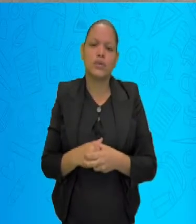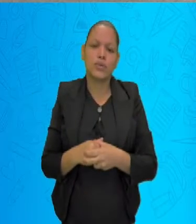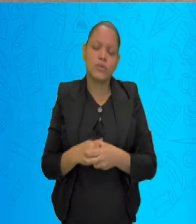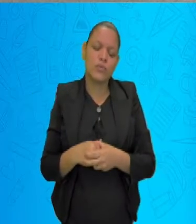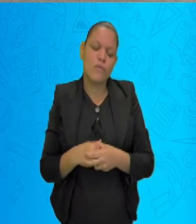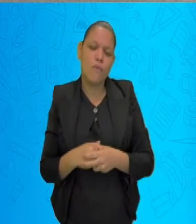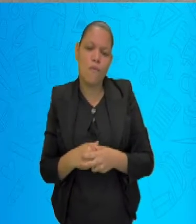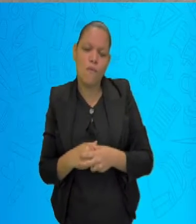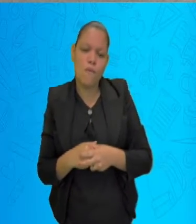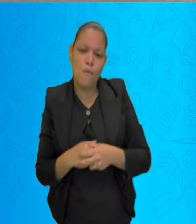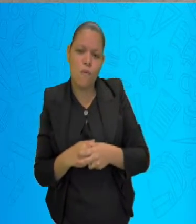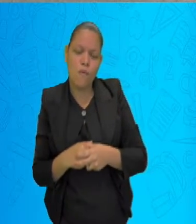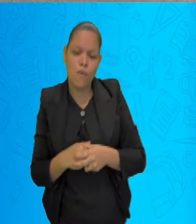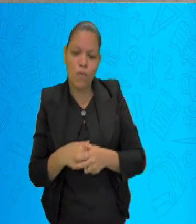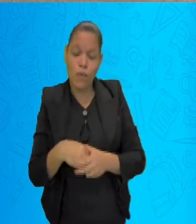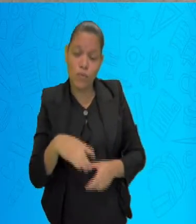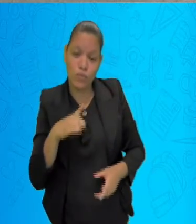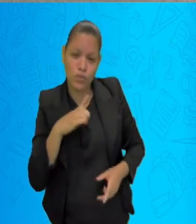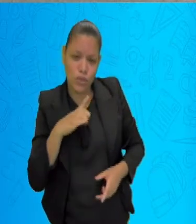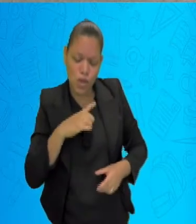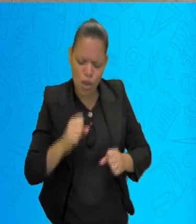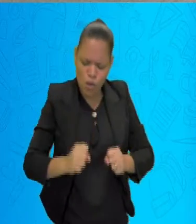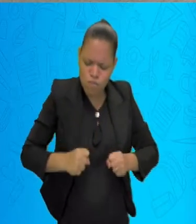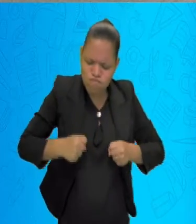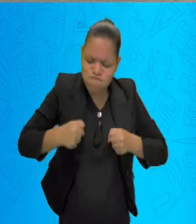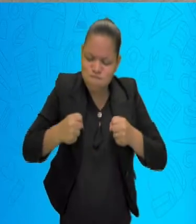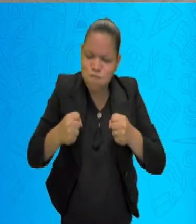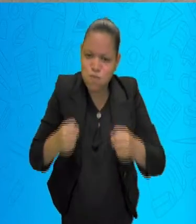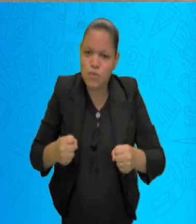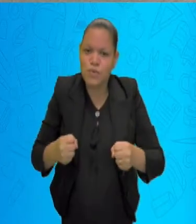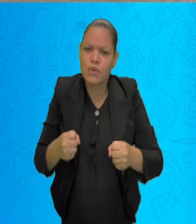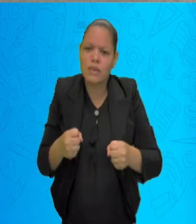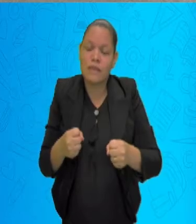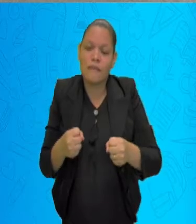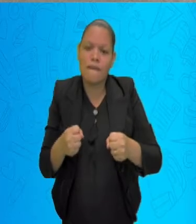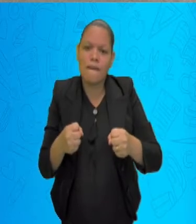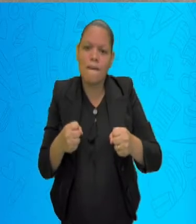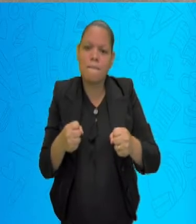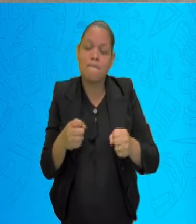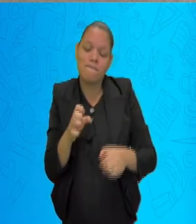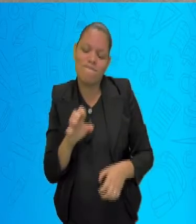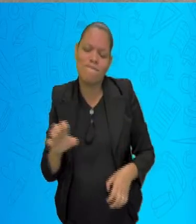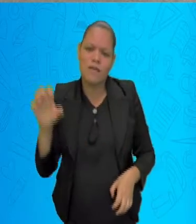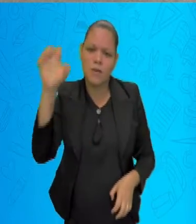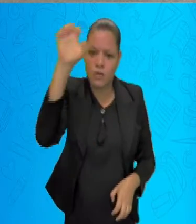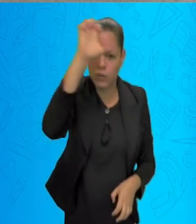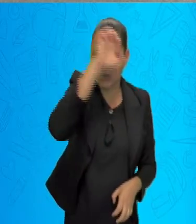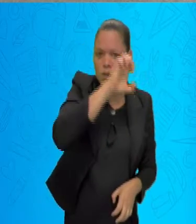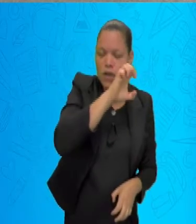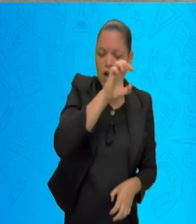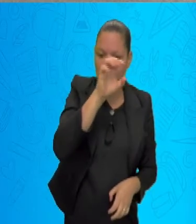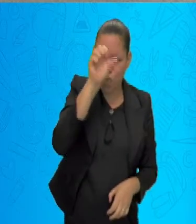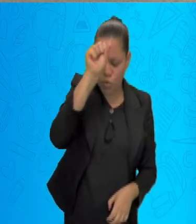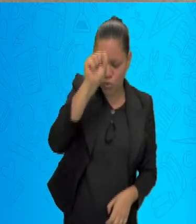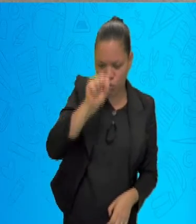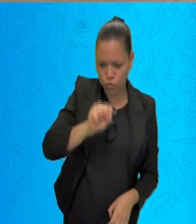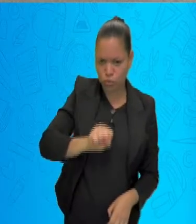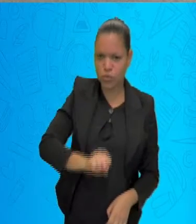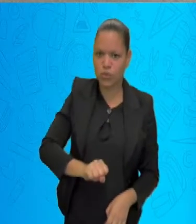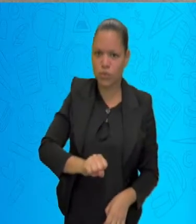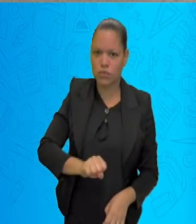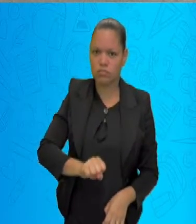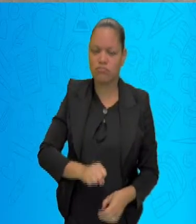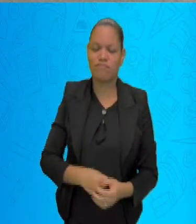terras, se fortificou uma elite local conhecida como os crioulos, que